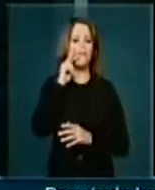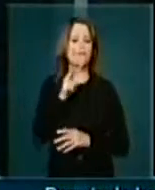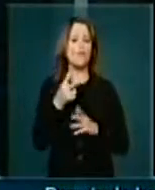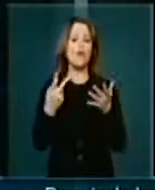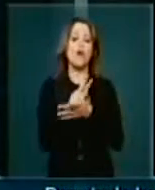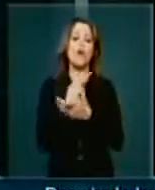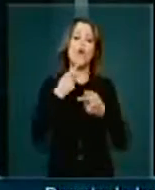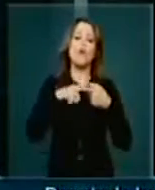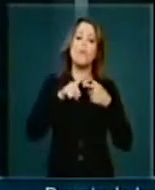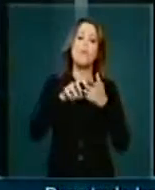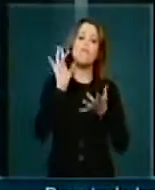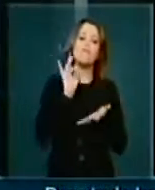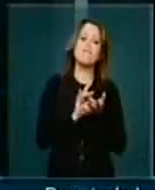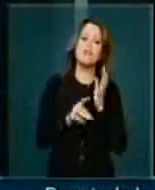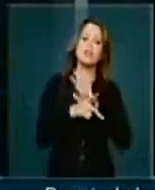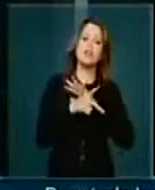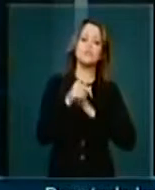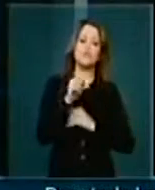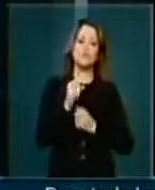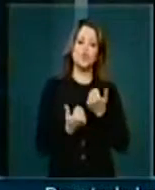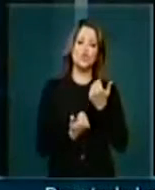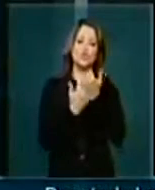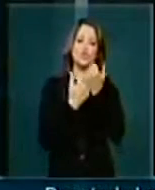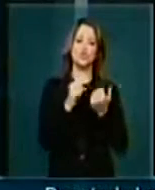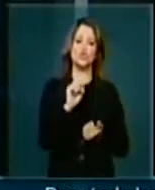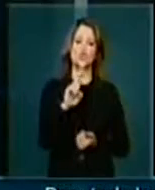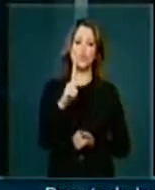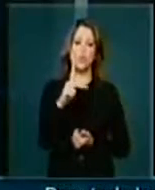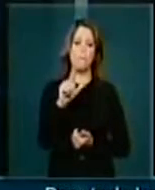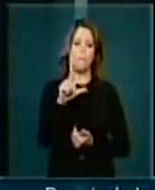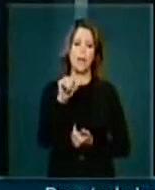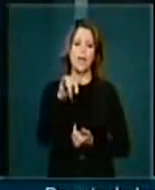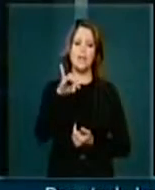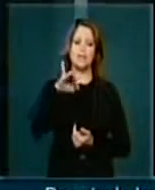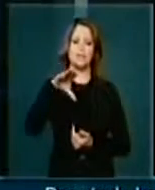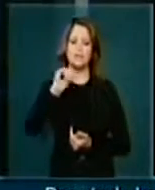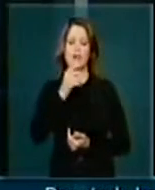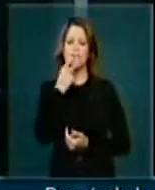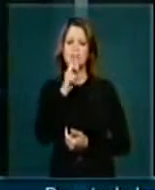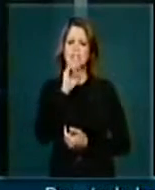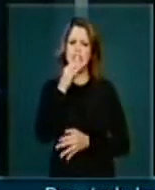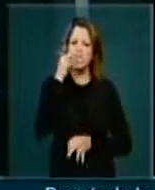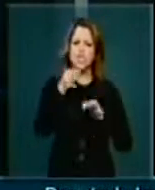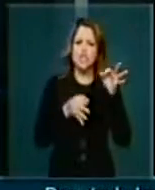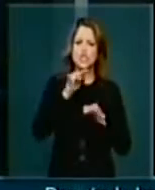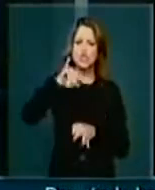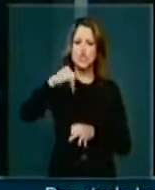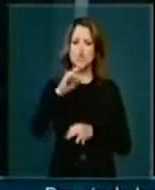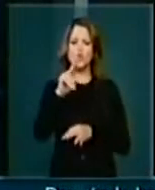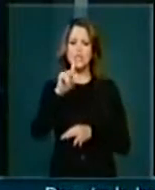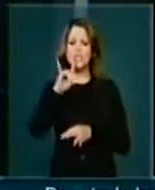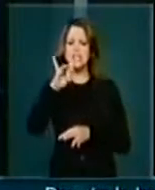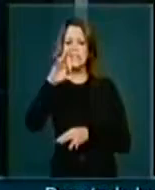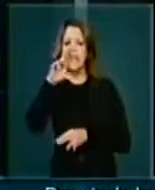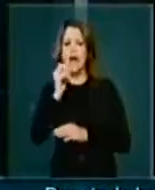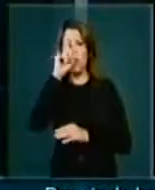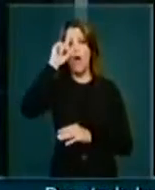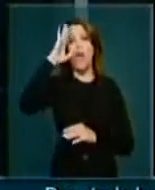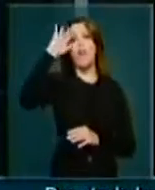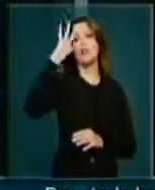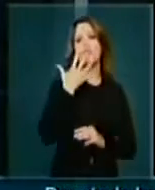diante da questão da validade dos votos da suplência. E se o Poder Judiciário toma para si funções